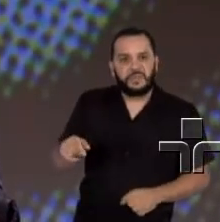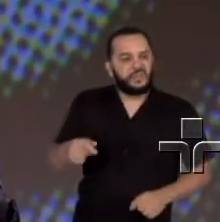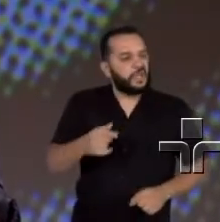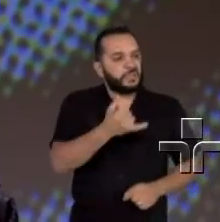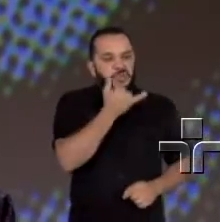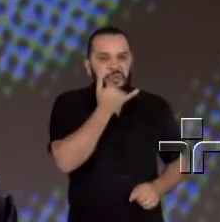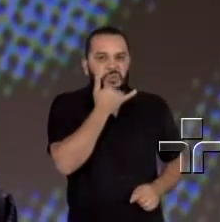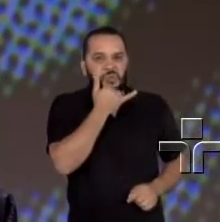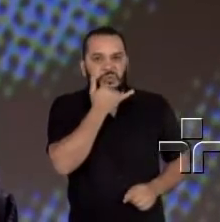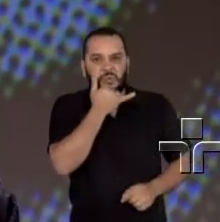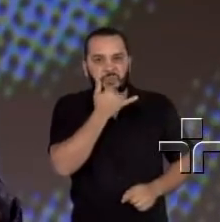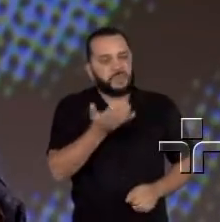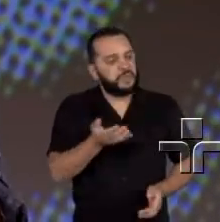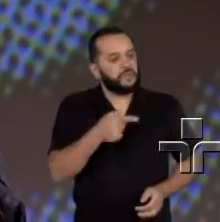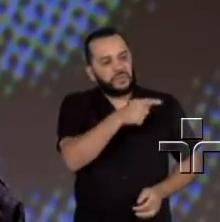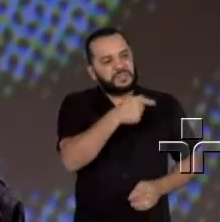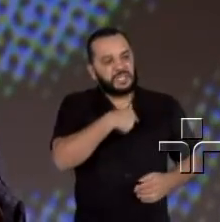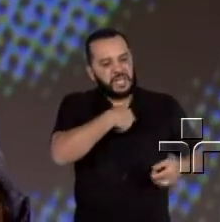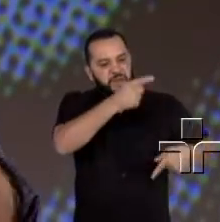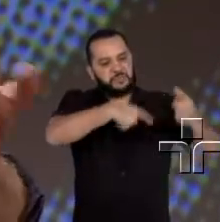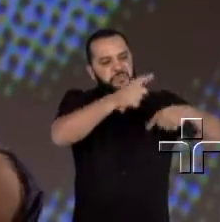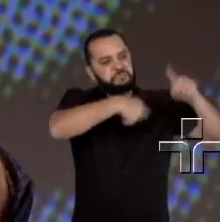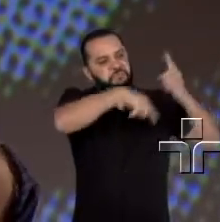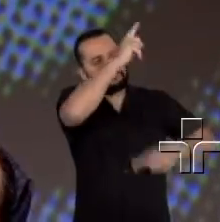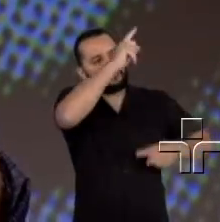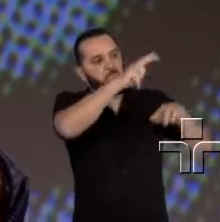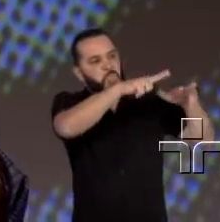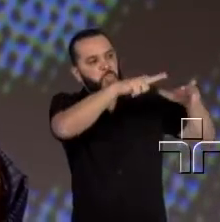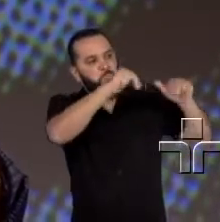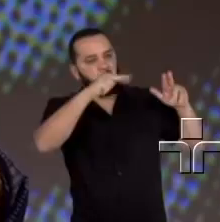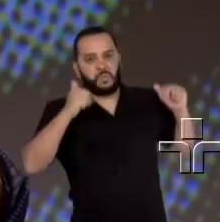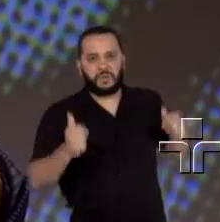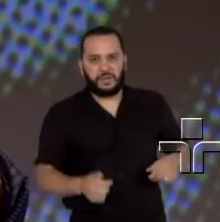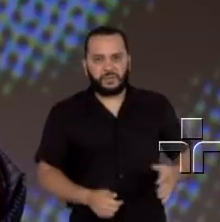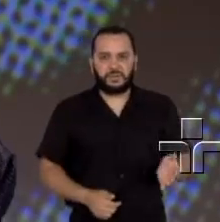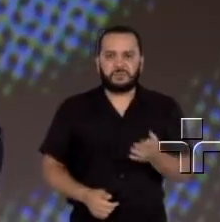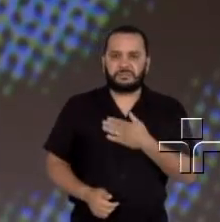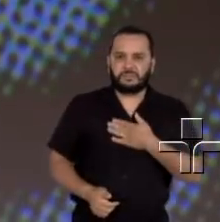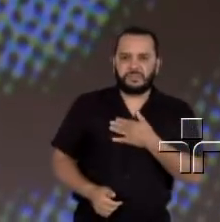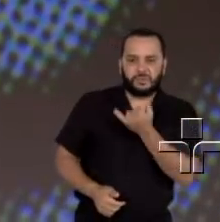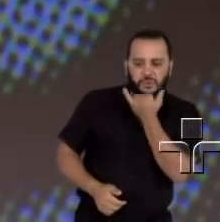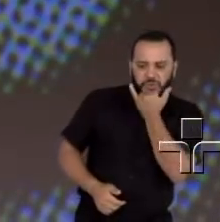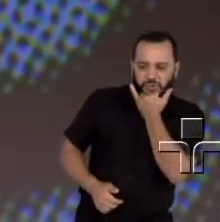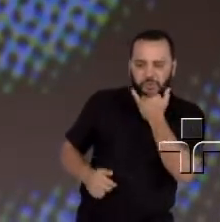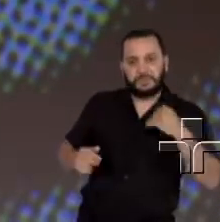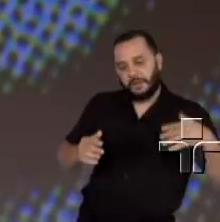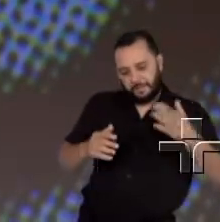nunca lá. E eu dizia que, na verdade, a minha geração tinha engolido,